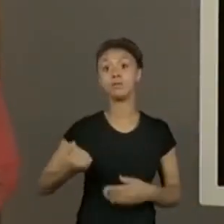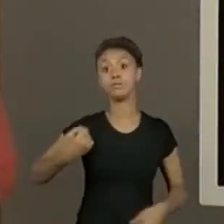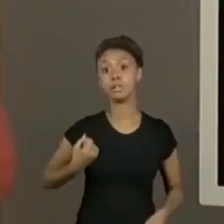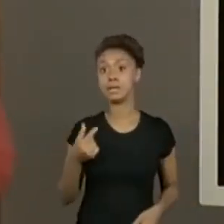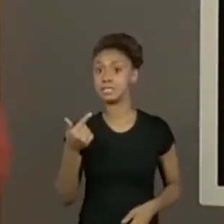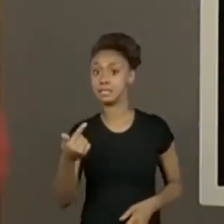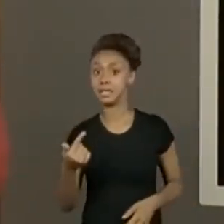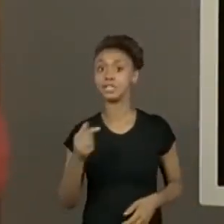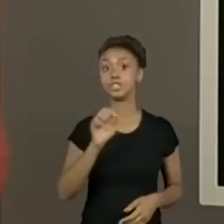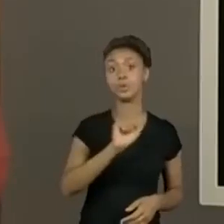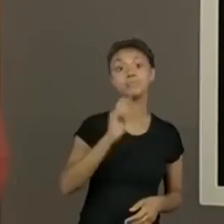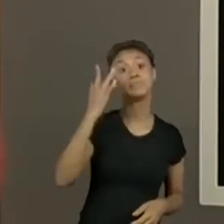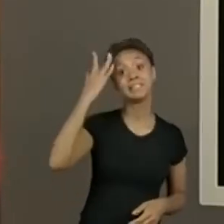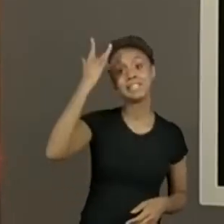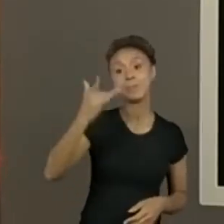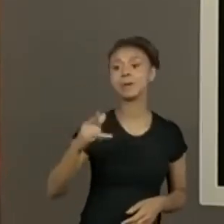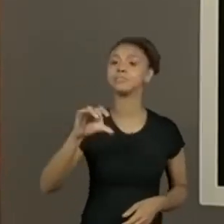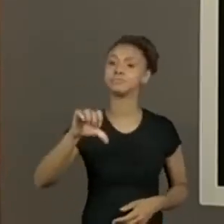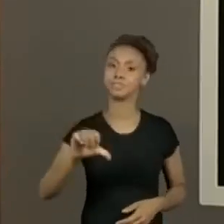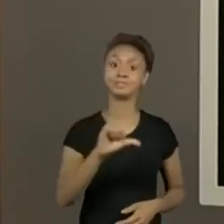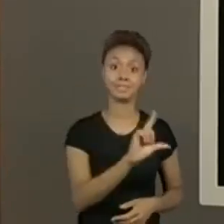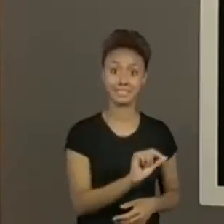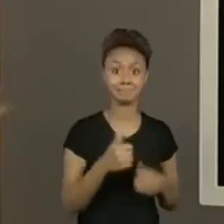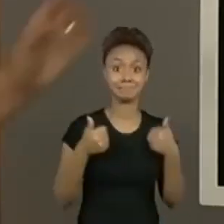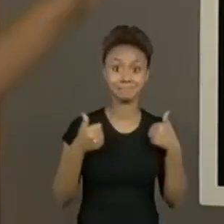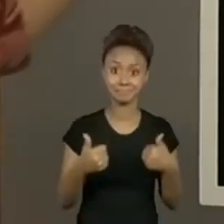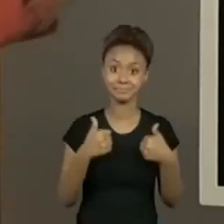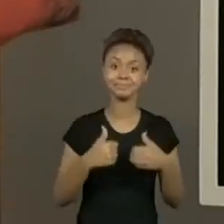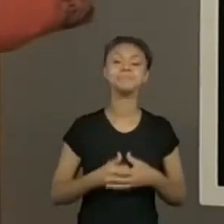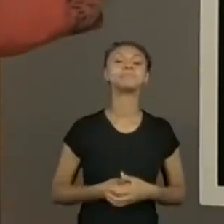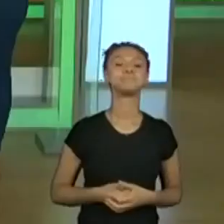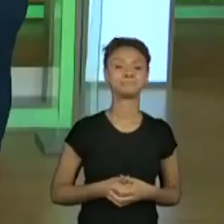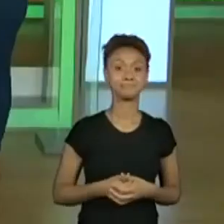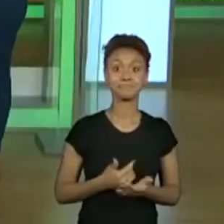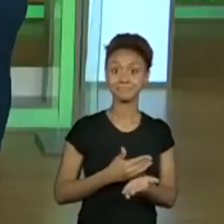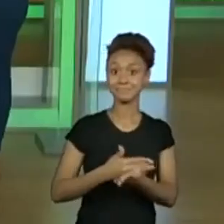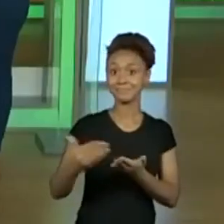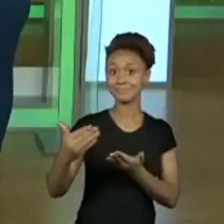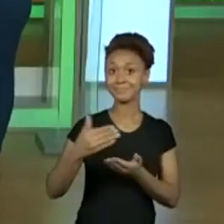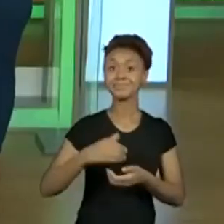gente finaliza com a 9 e a 10. Tá bem? Então, vamos lá para o primeiro momento.